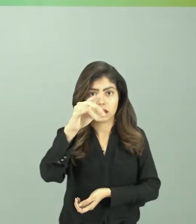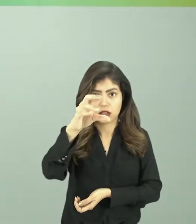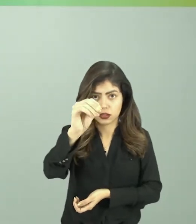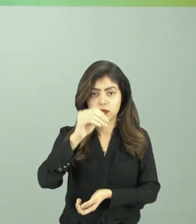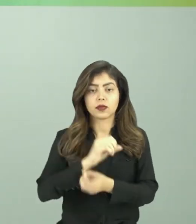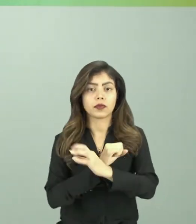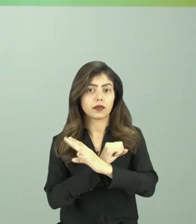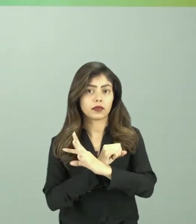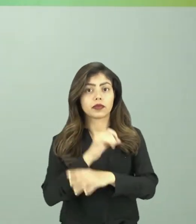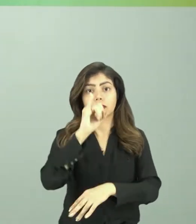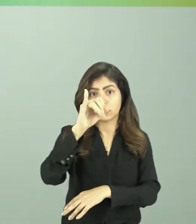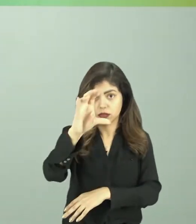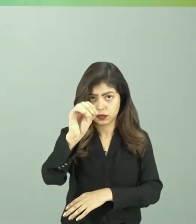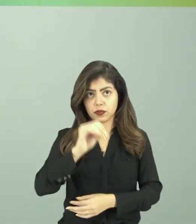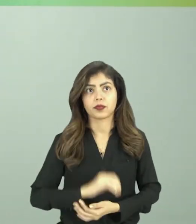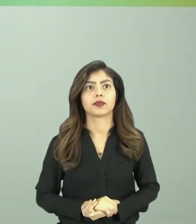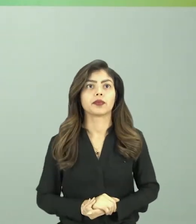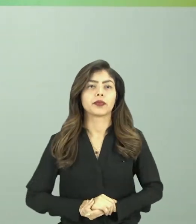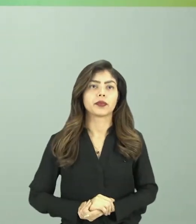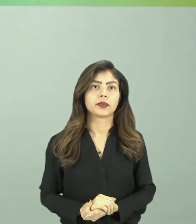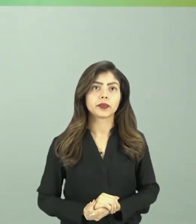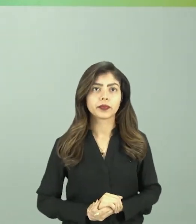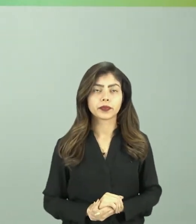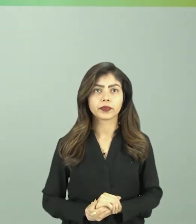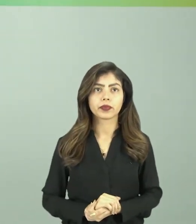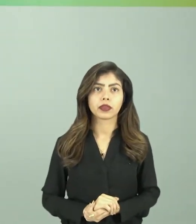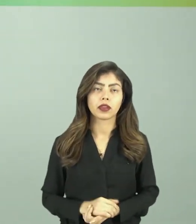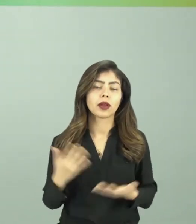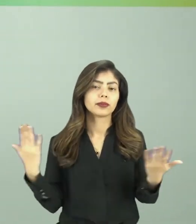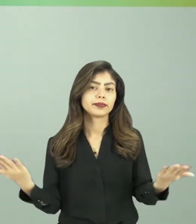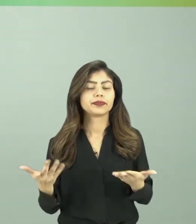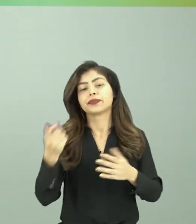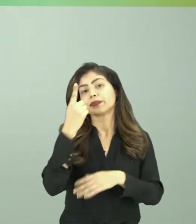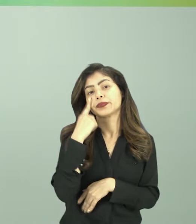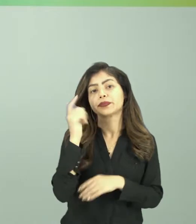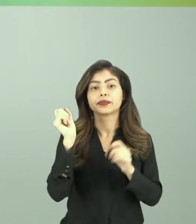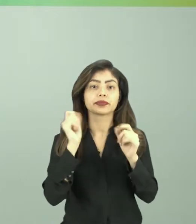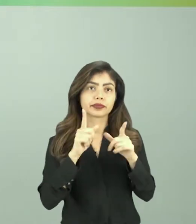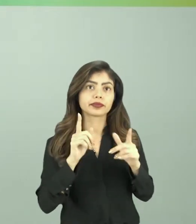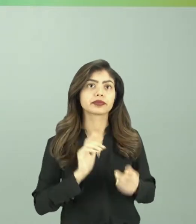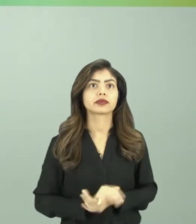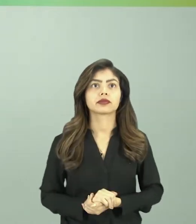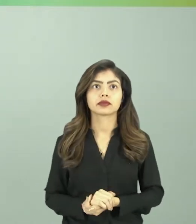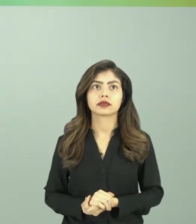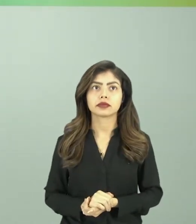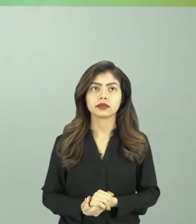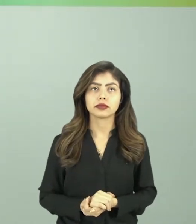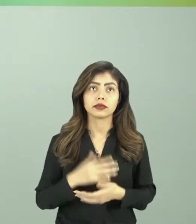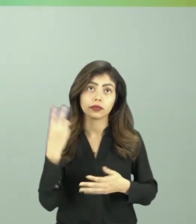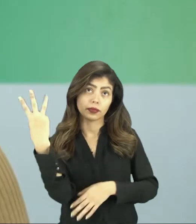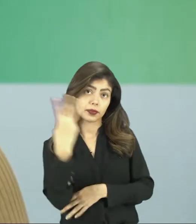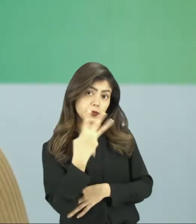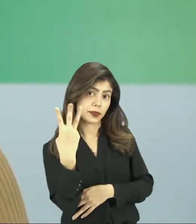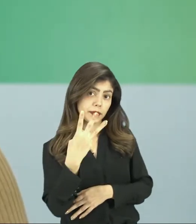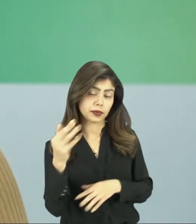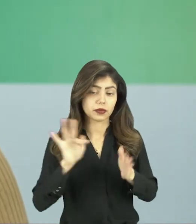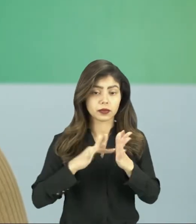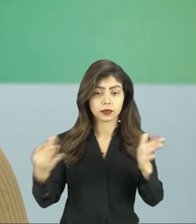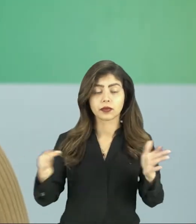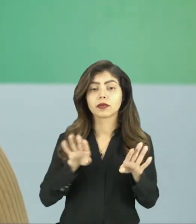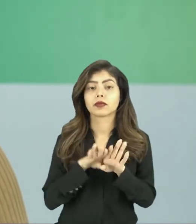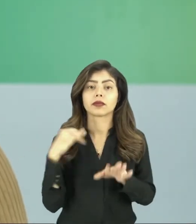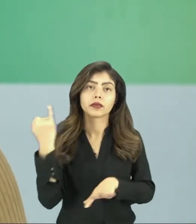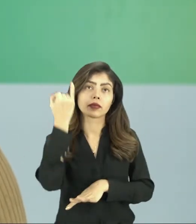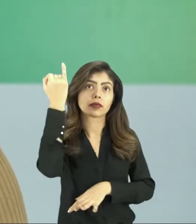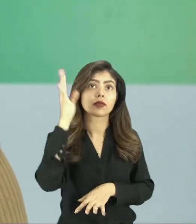a terminação é ico. E aí a gente tem aqui essa observação. Terceiro aspecto